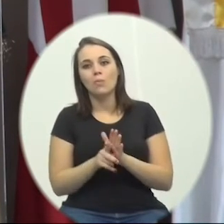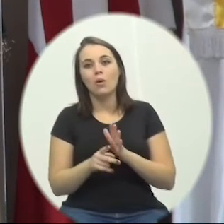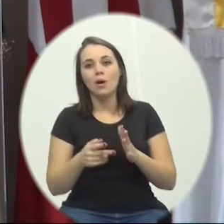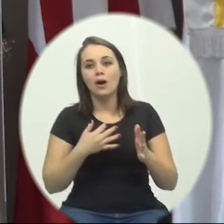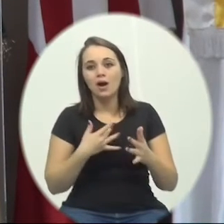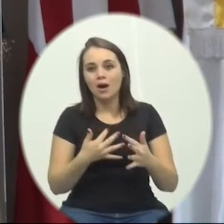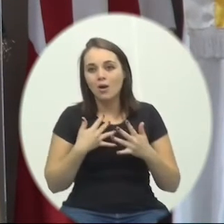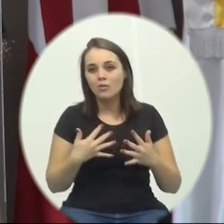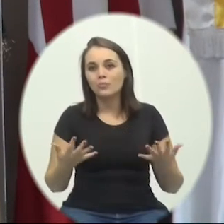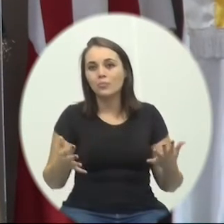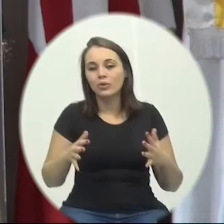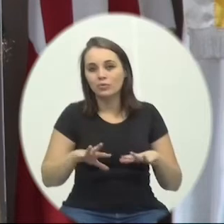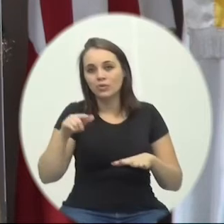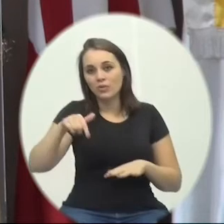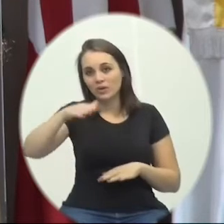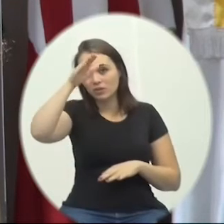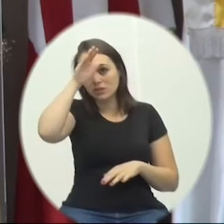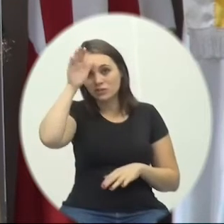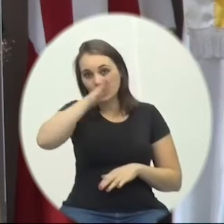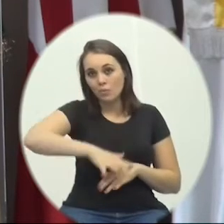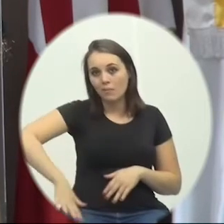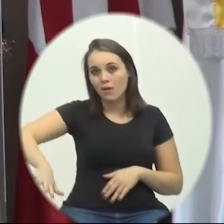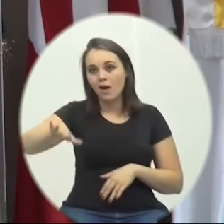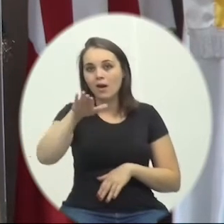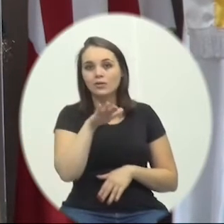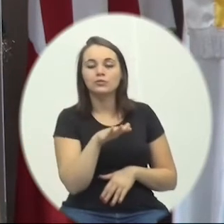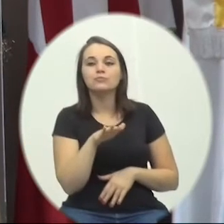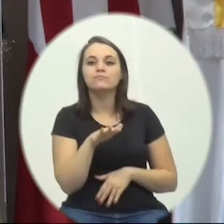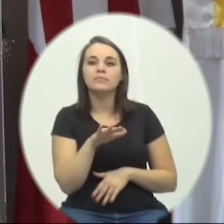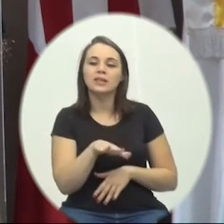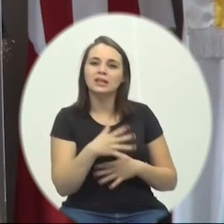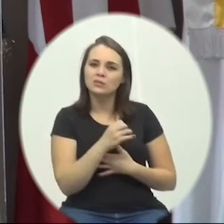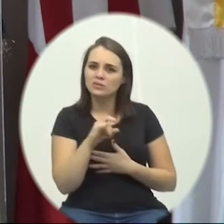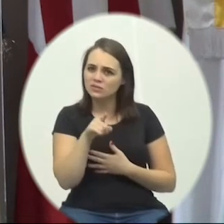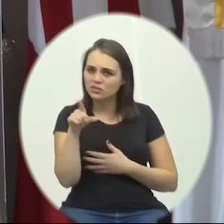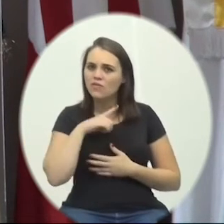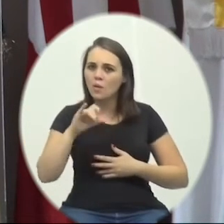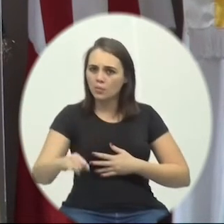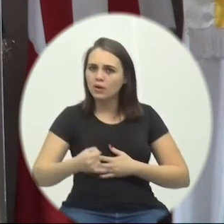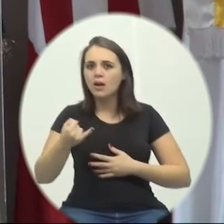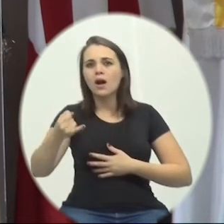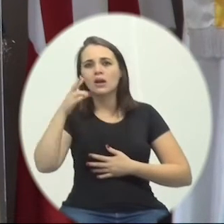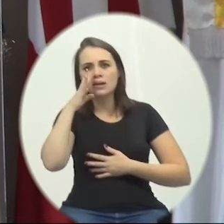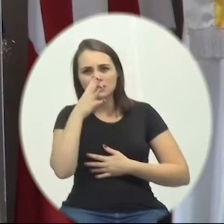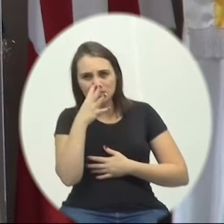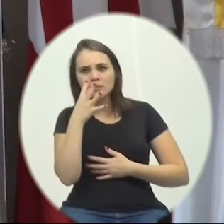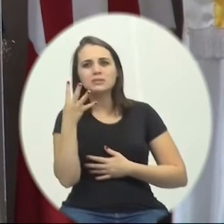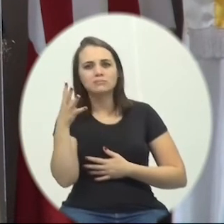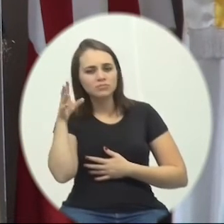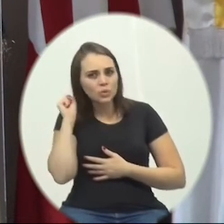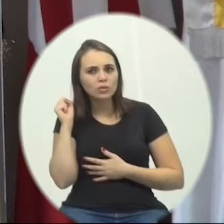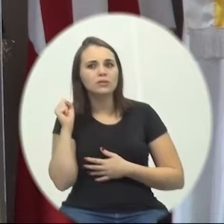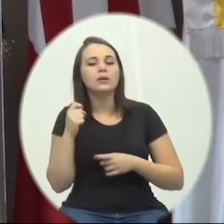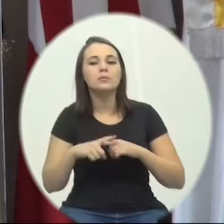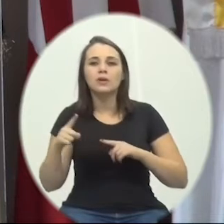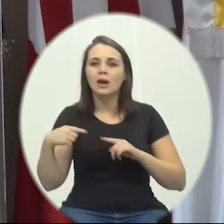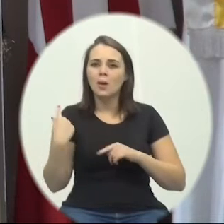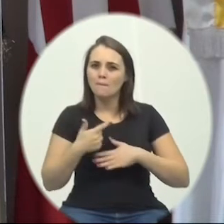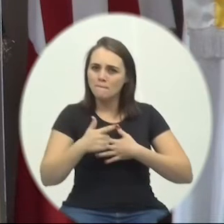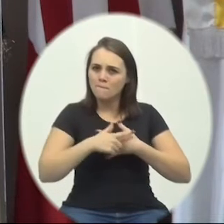inclusão de Criciúma e região. Então, se vocês tiverem oportunidade, escutem, porque é nosso papel cada vez